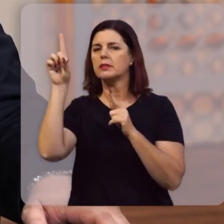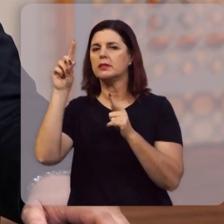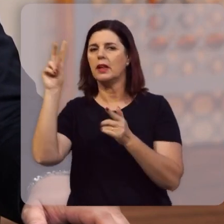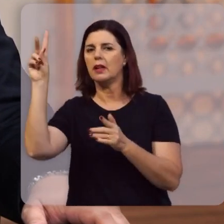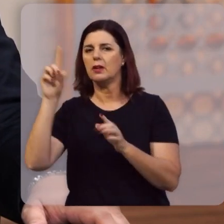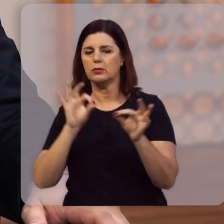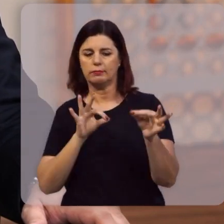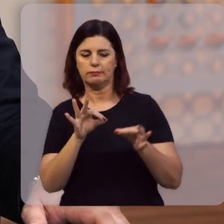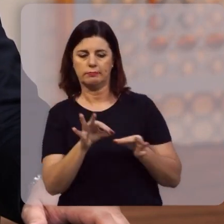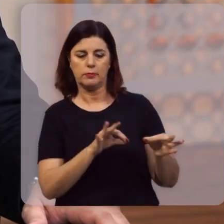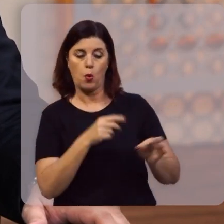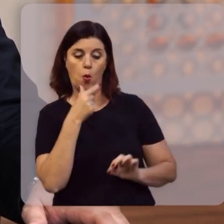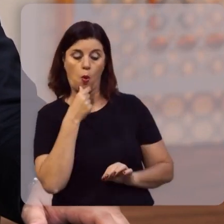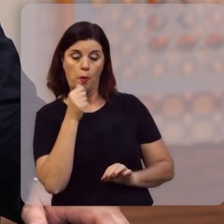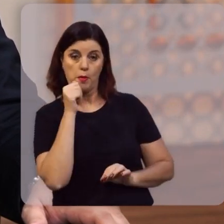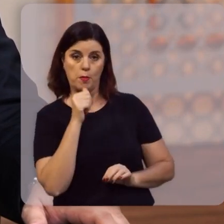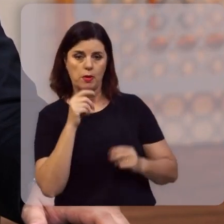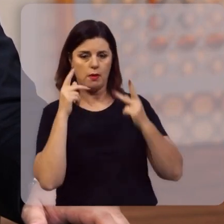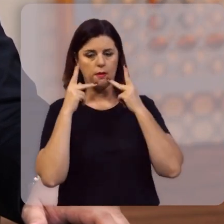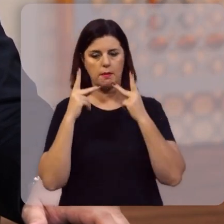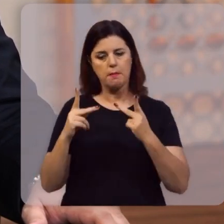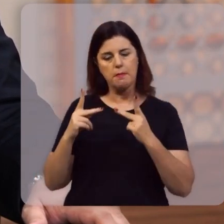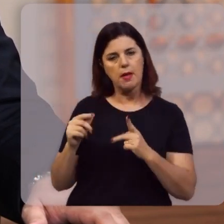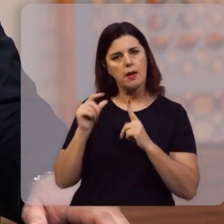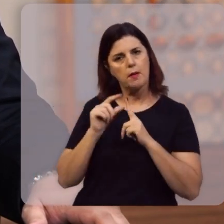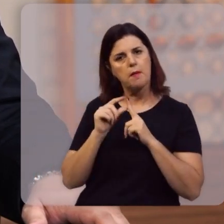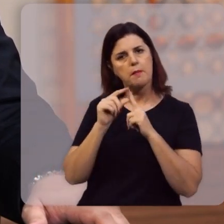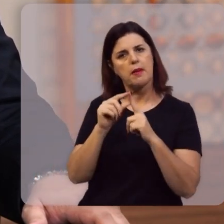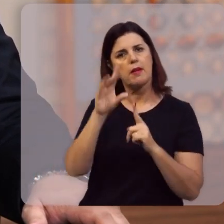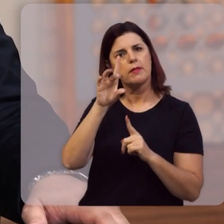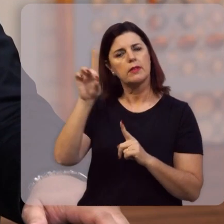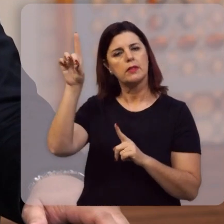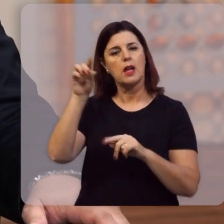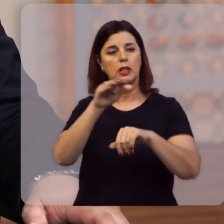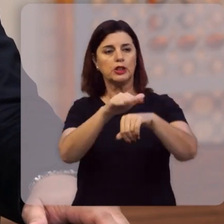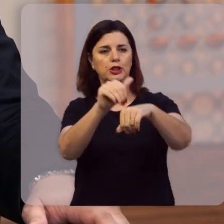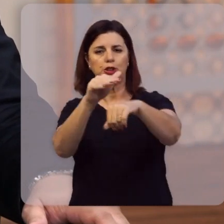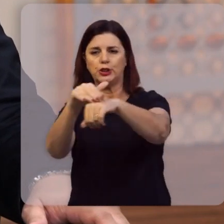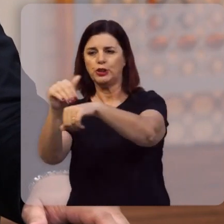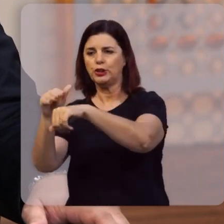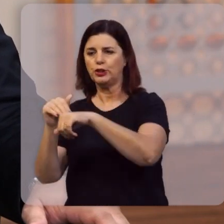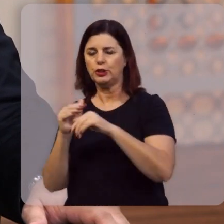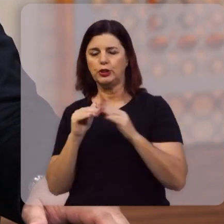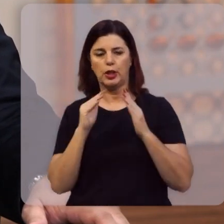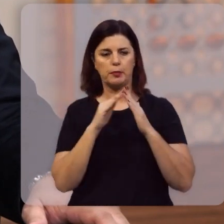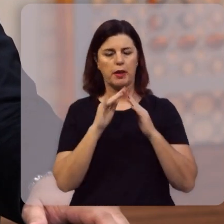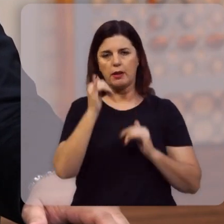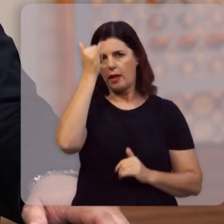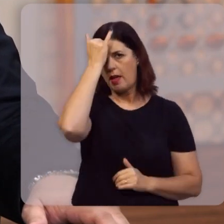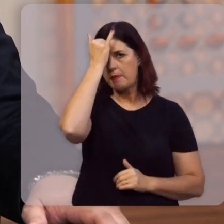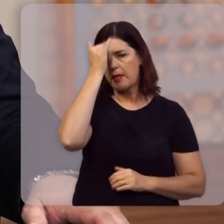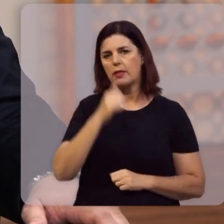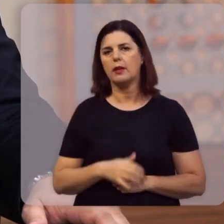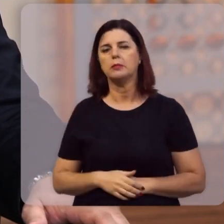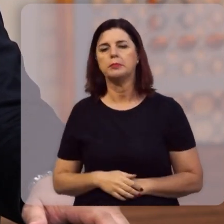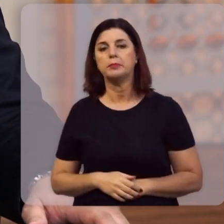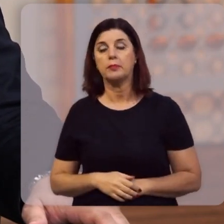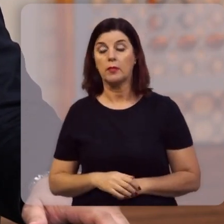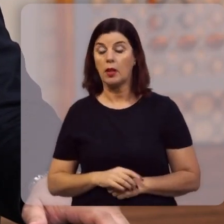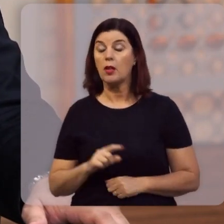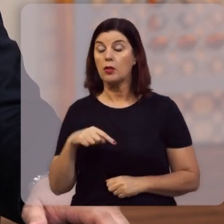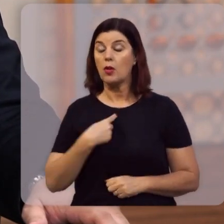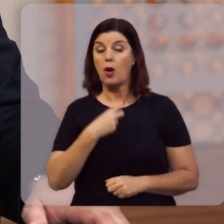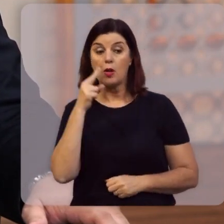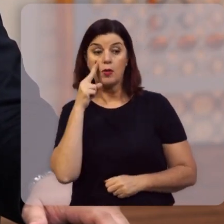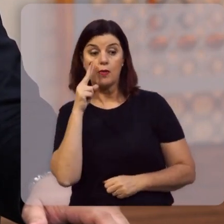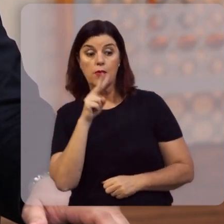levanta homens e mulheres que pregam a palavra de Deus e chamam a igreja ao arrependimento. Nós vemos isso